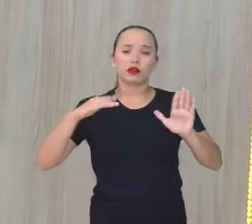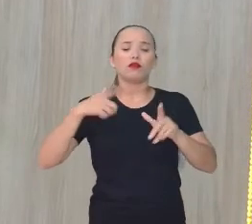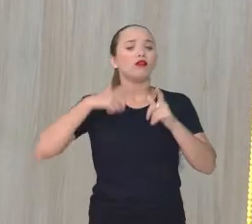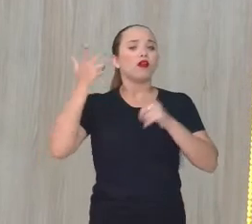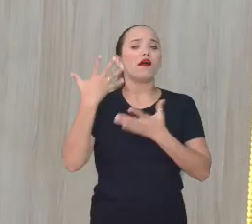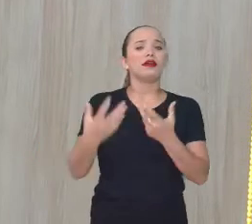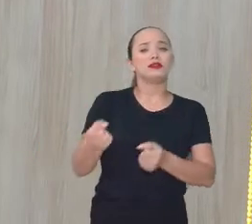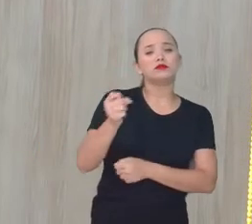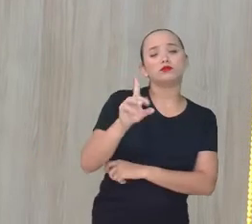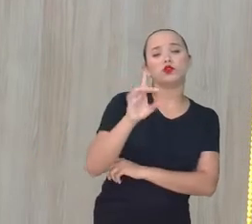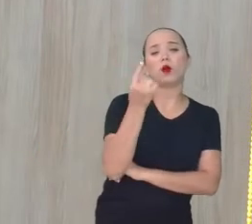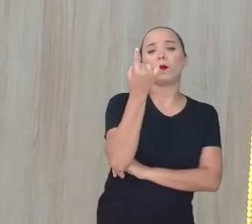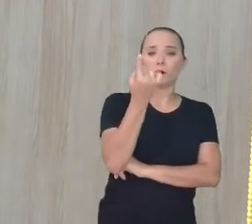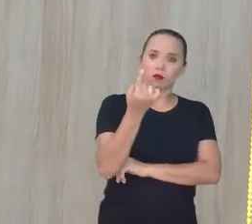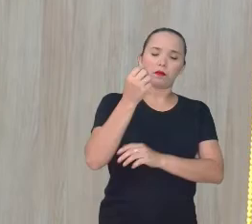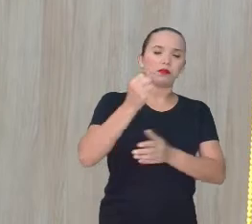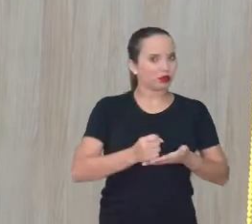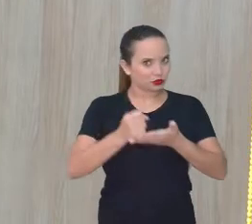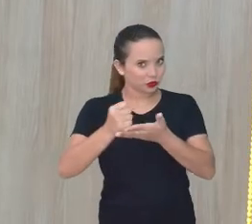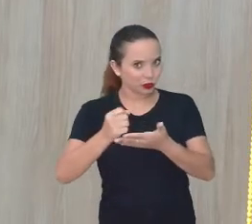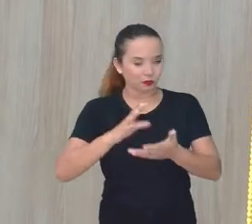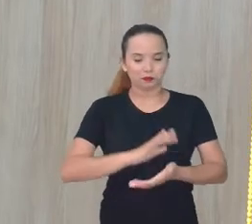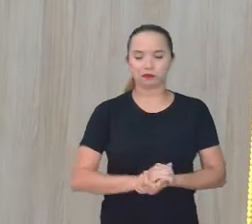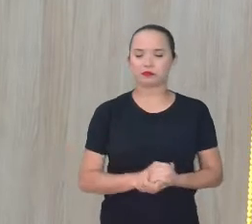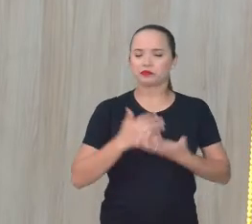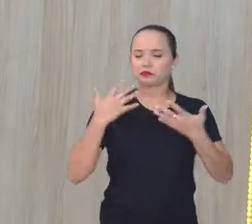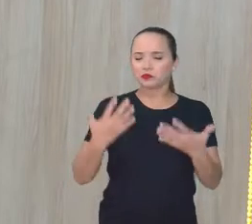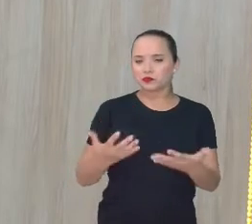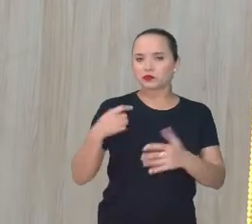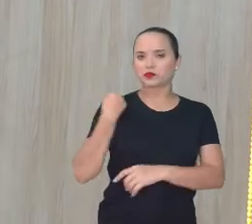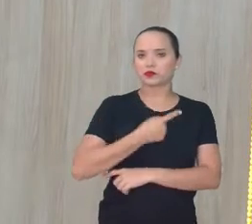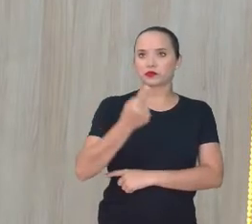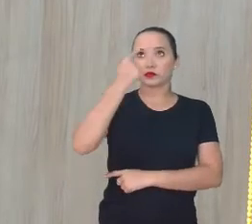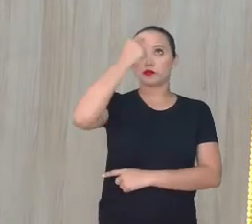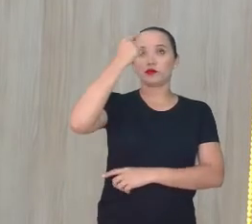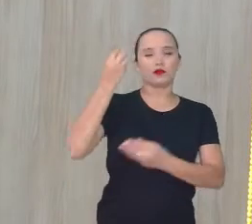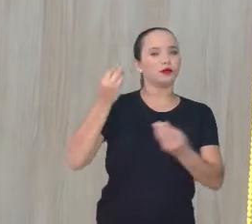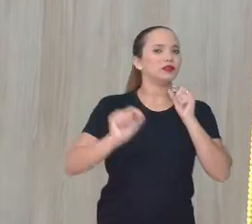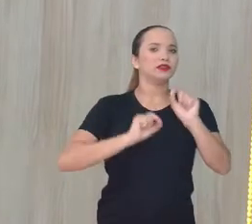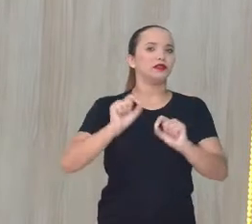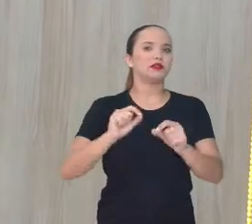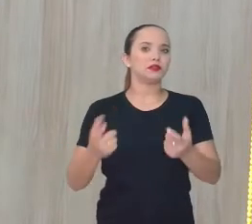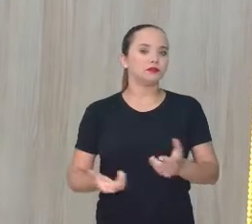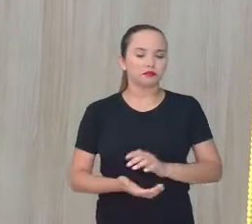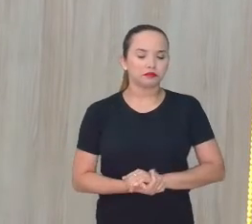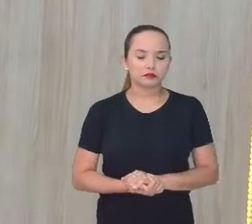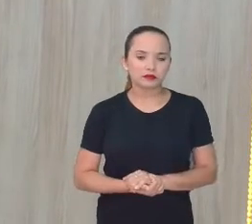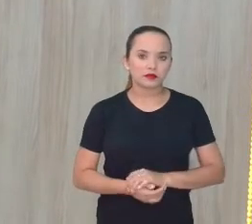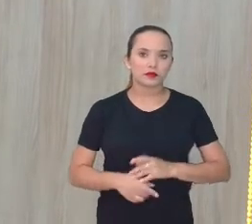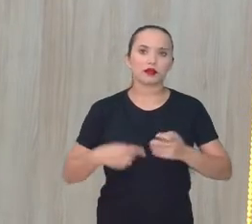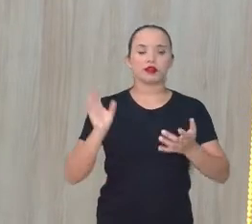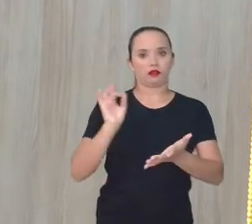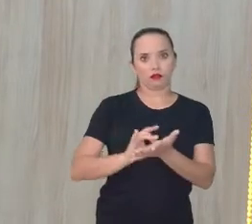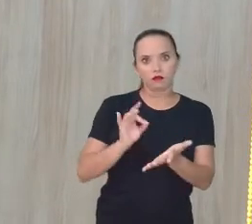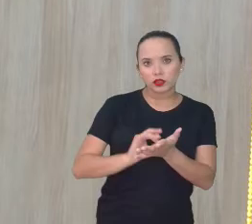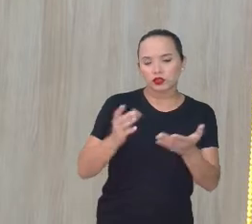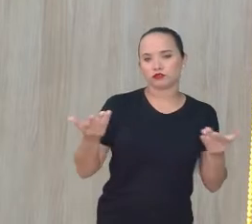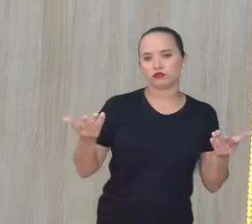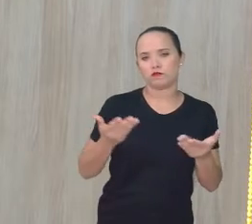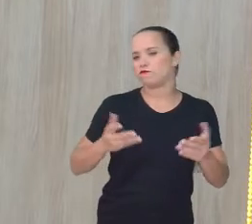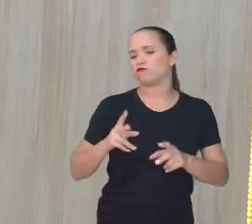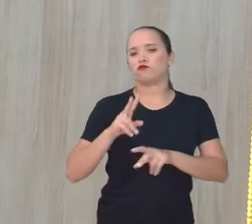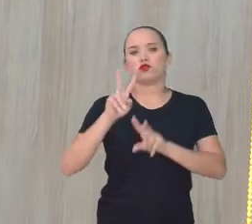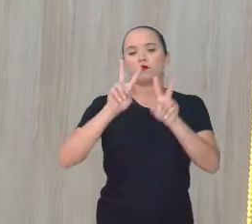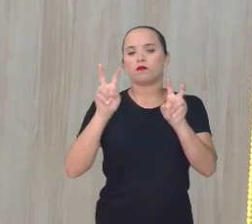recebe só um caixote para compensar. Então, o que é que a gente traz com isso, Não necessariamente, a gente fala muito hoje,